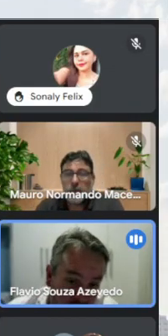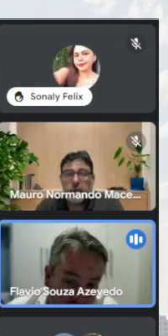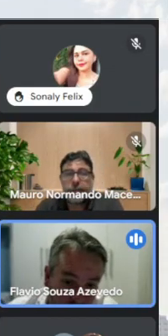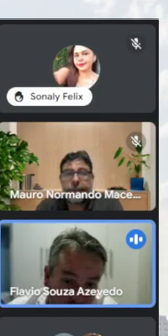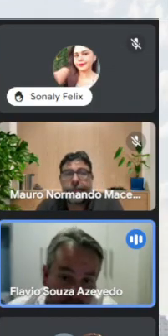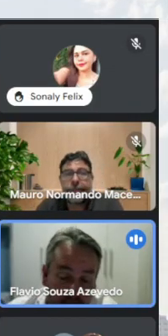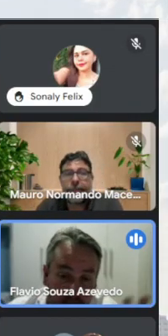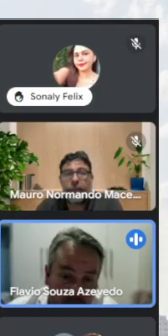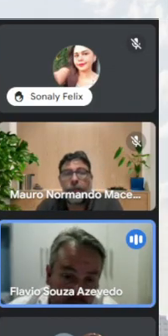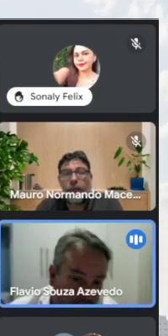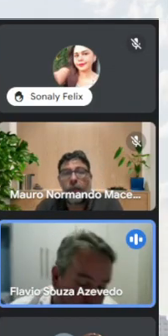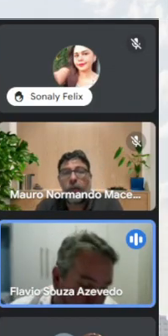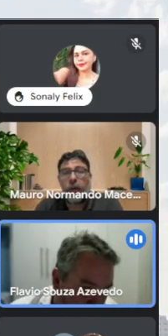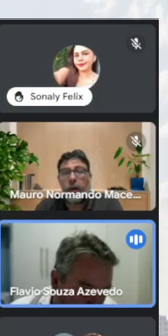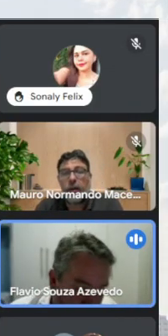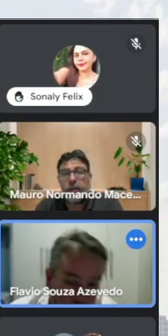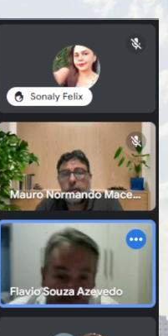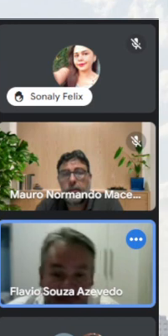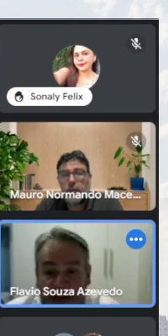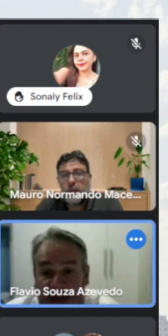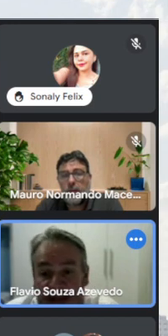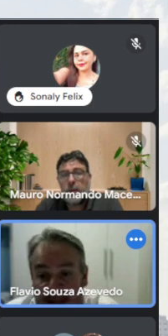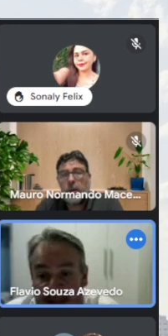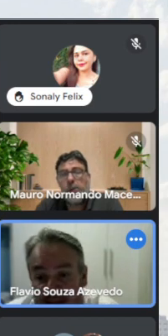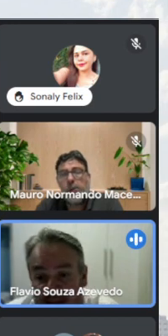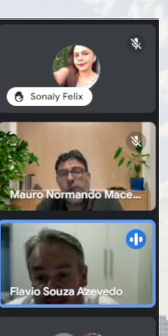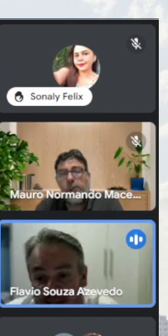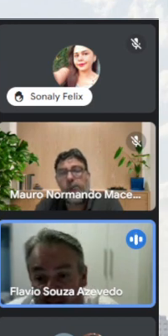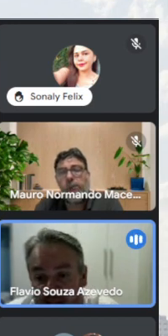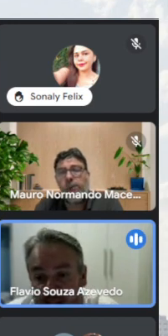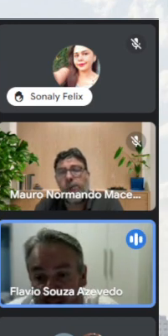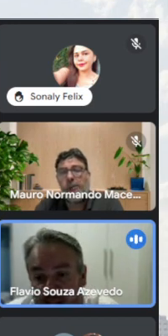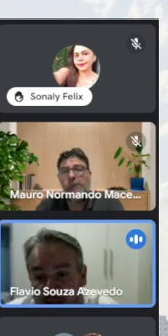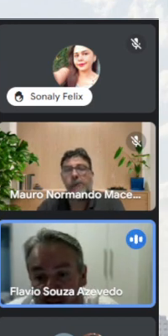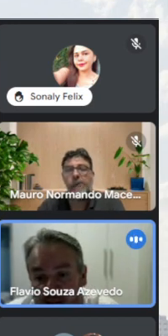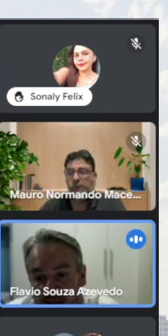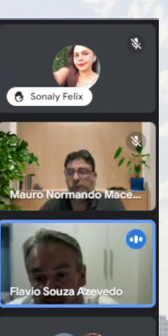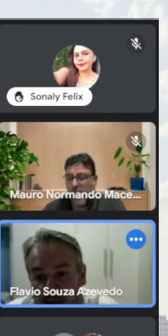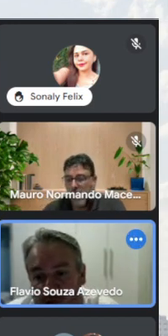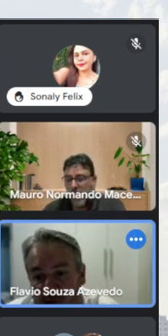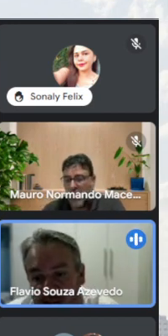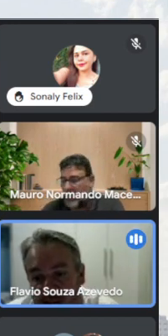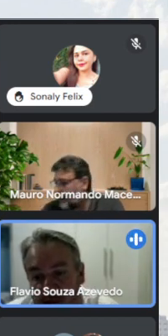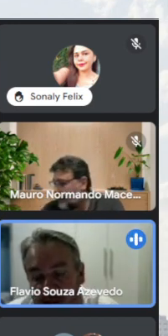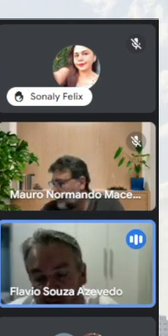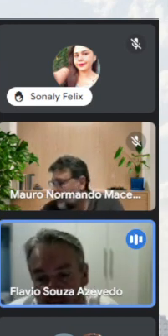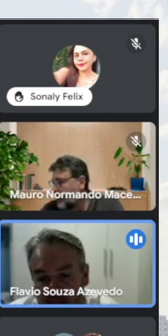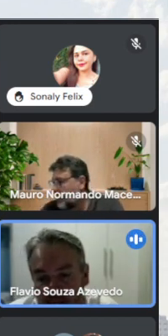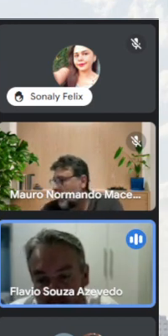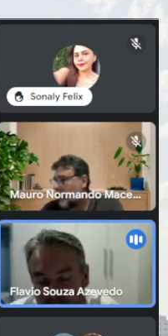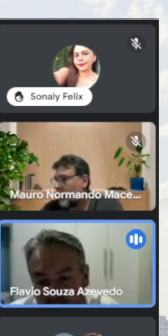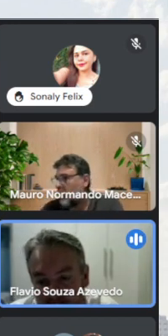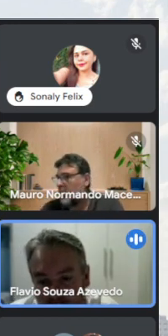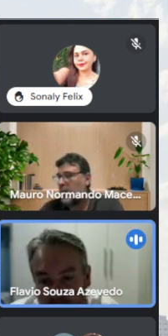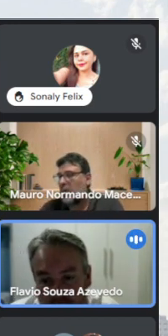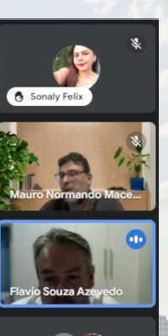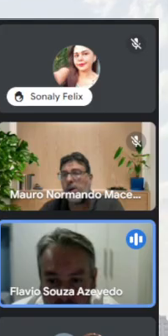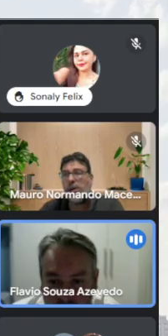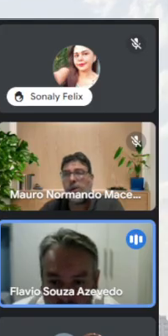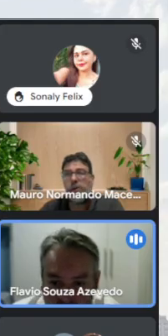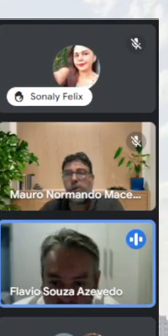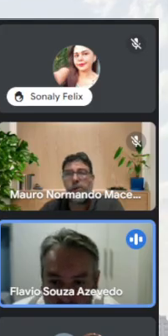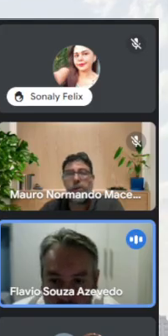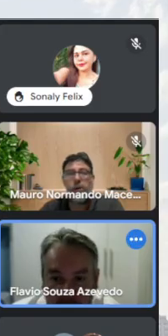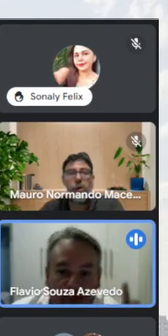são 3 sistemas, né? Um para cada rio. Esse sistema aqui do centro, que é o sistema de jardins filtrantes do